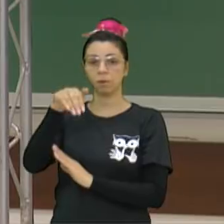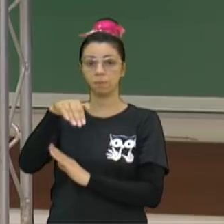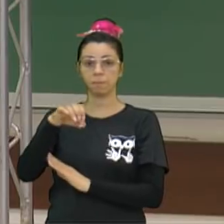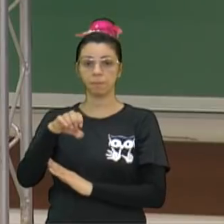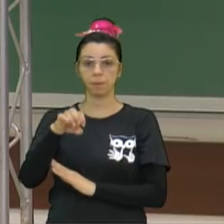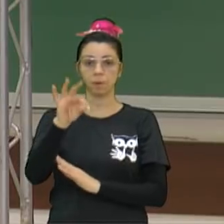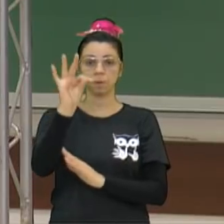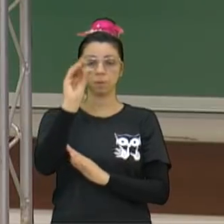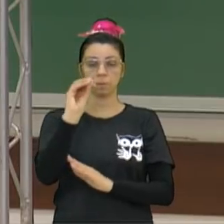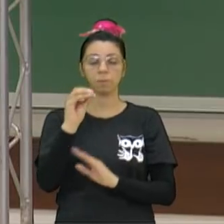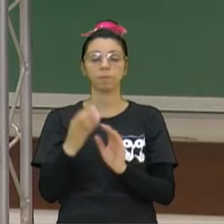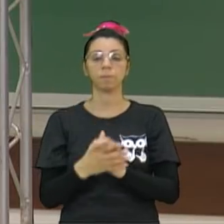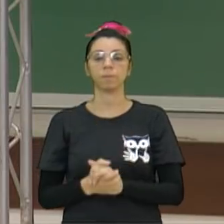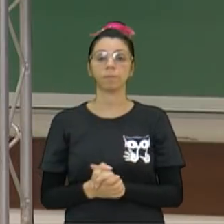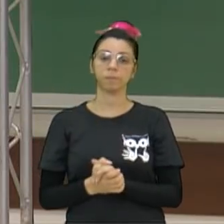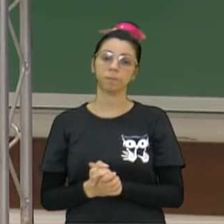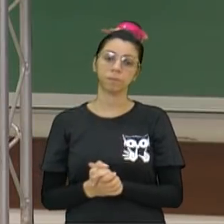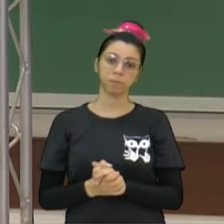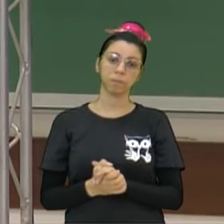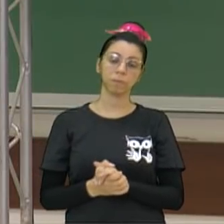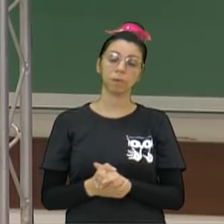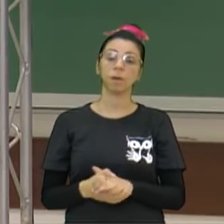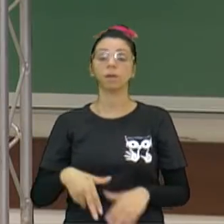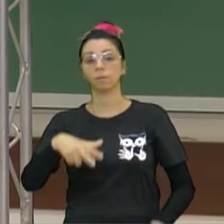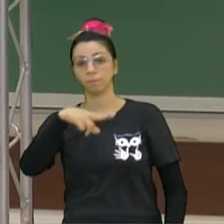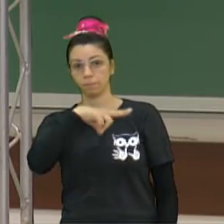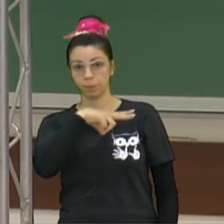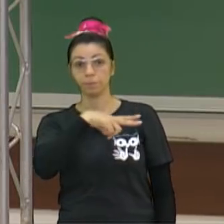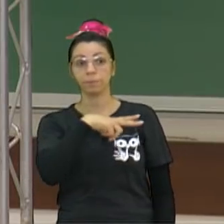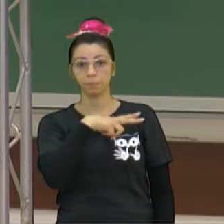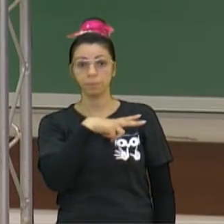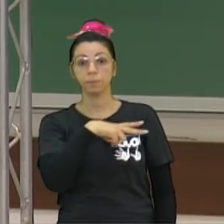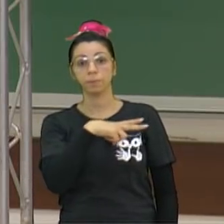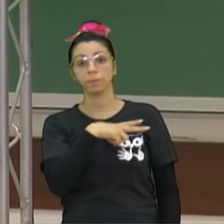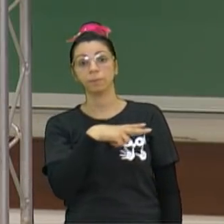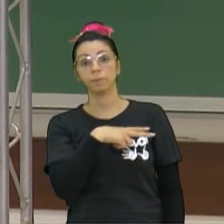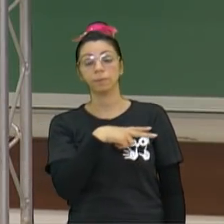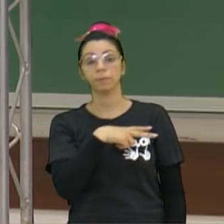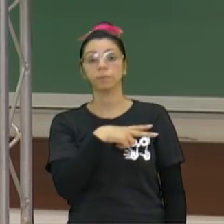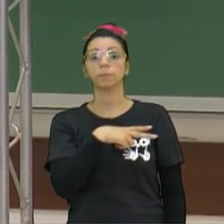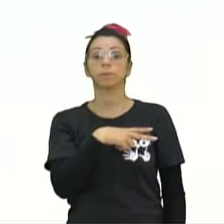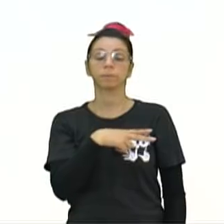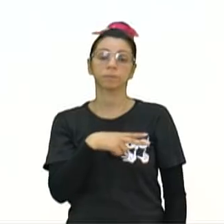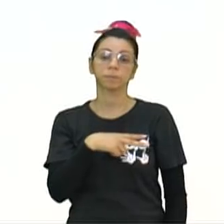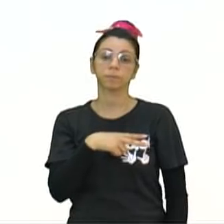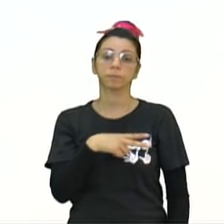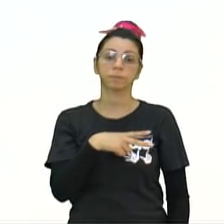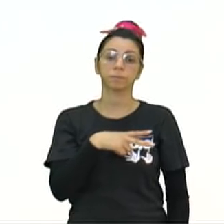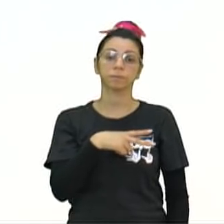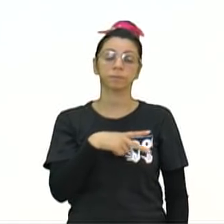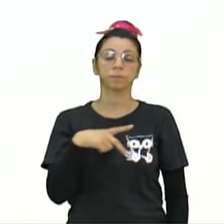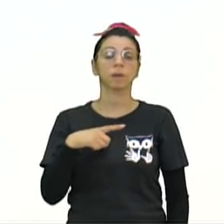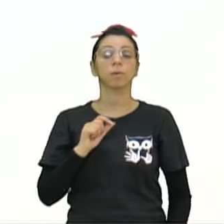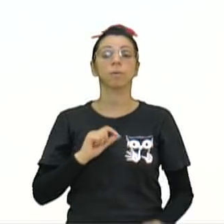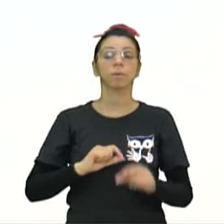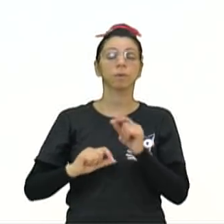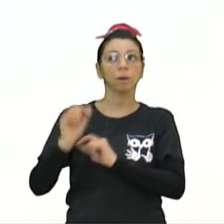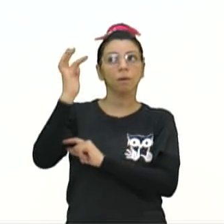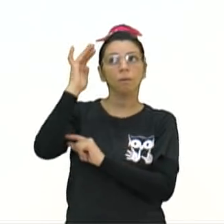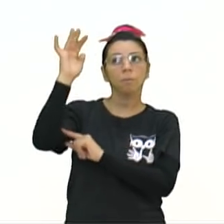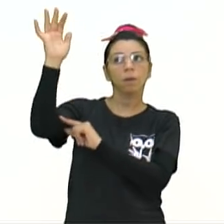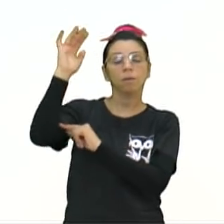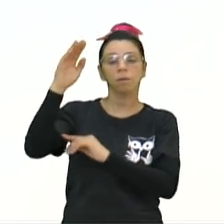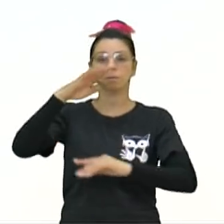geralmente tem esse cunho pessoal, né? Então, a gente vê que se tratam ali de memórias de